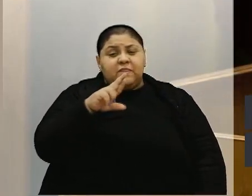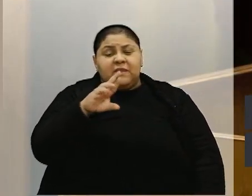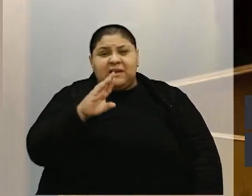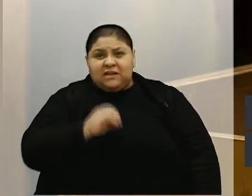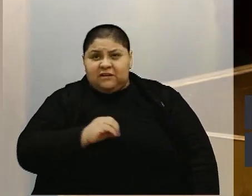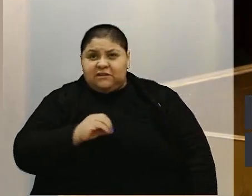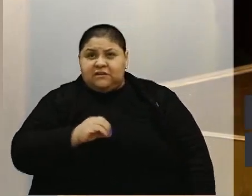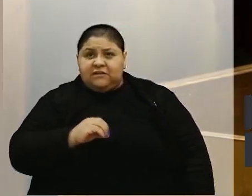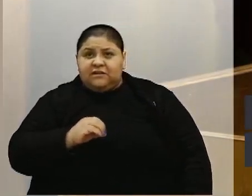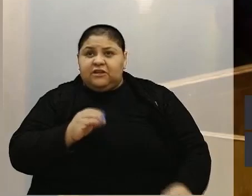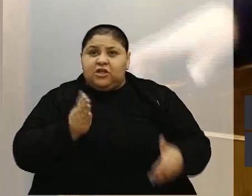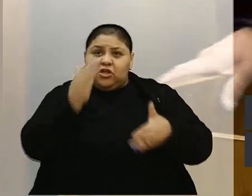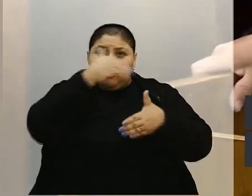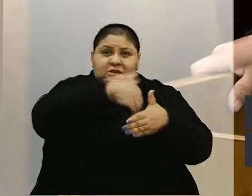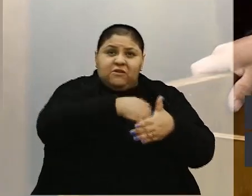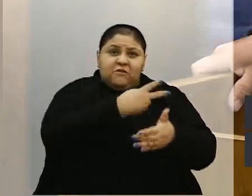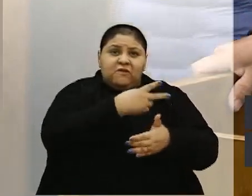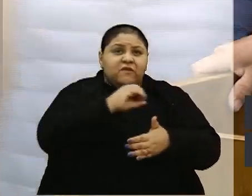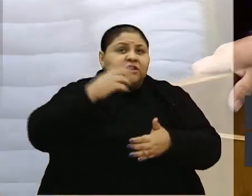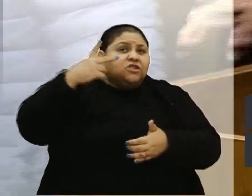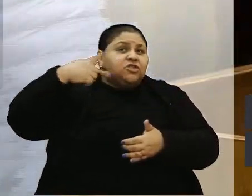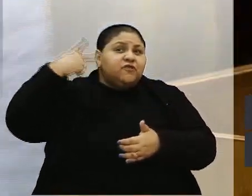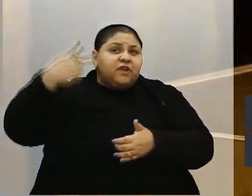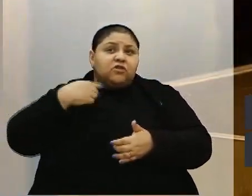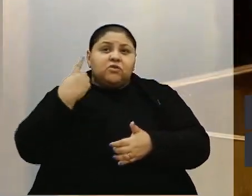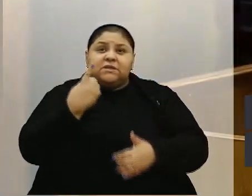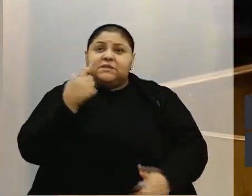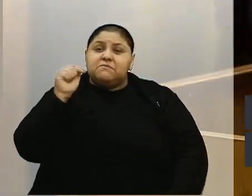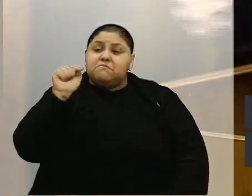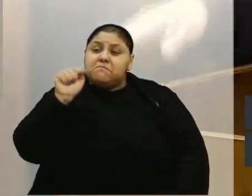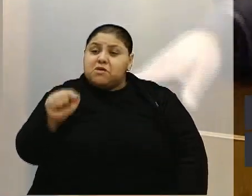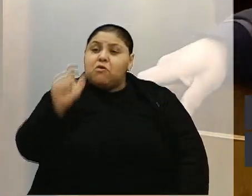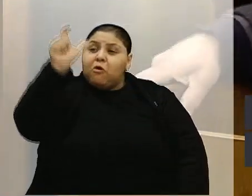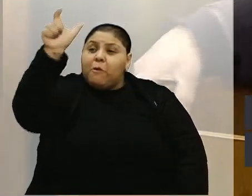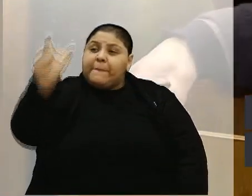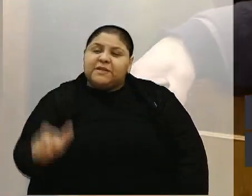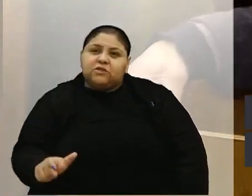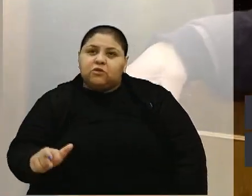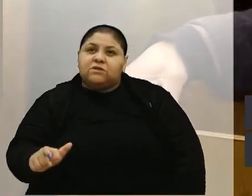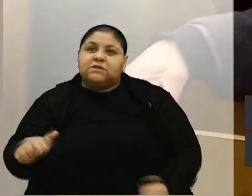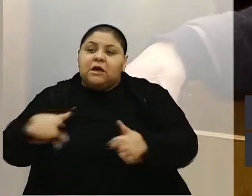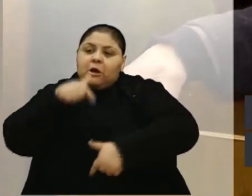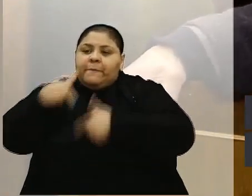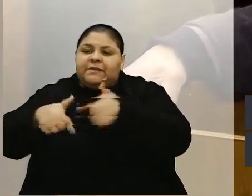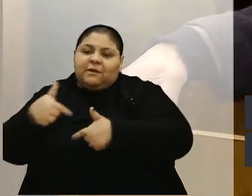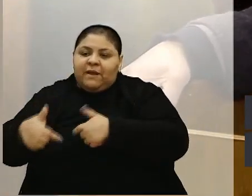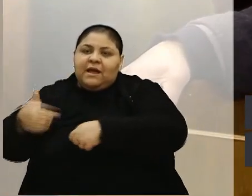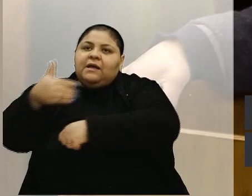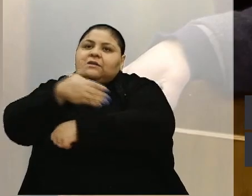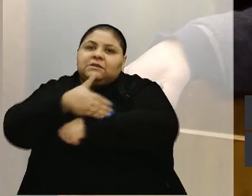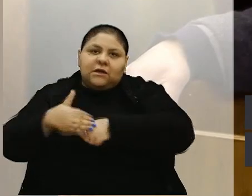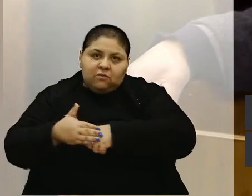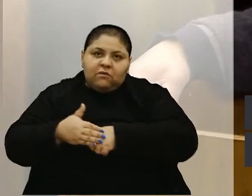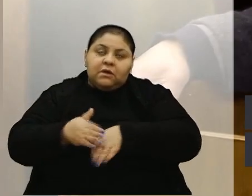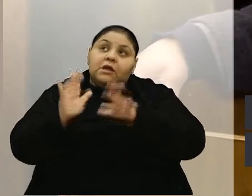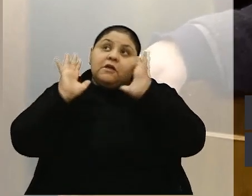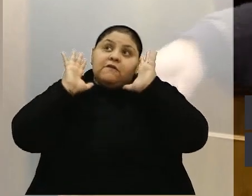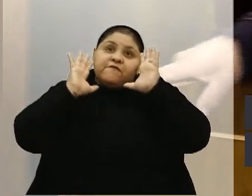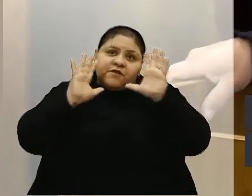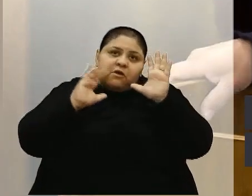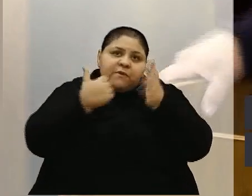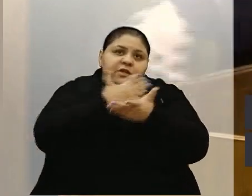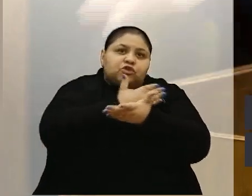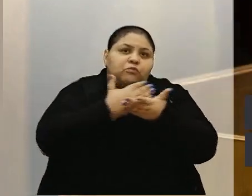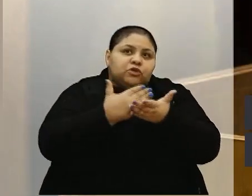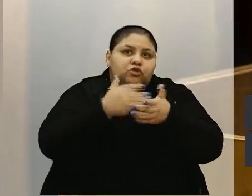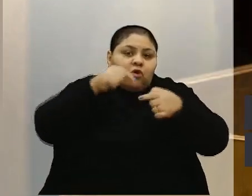20 vereadores e 1.000 pessoas na rua. E aí saiu a rotatória que entra para o bairro Pioneiro. Na frente